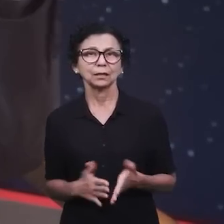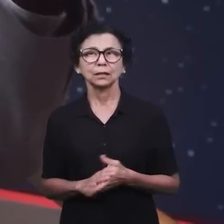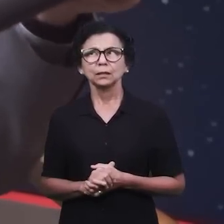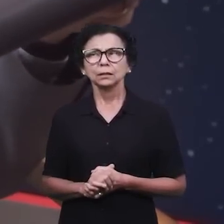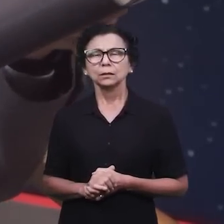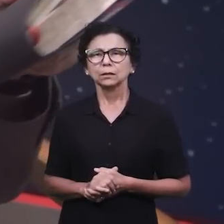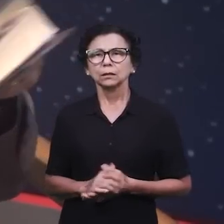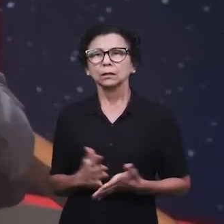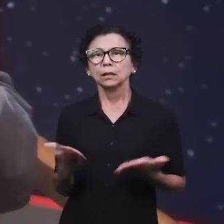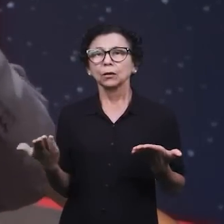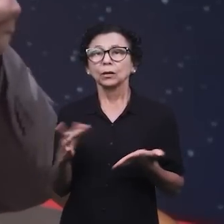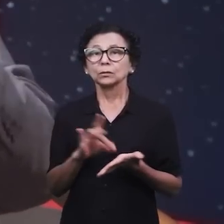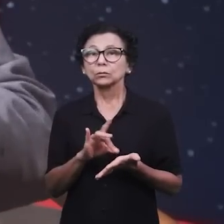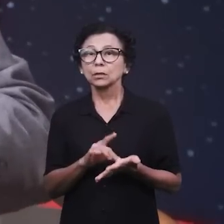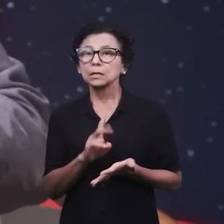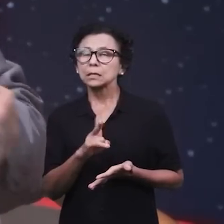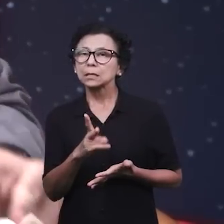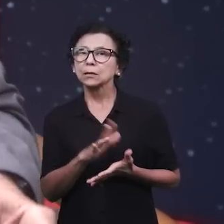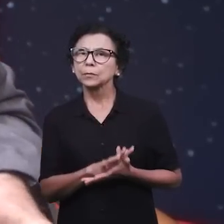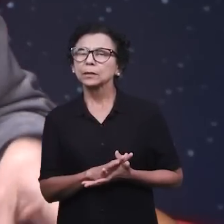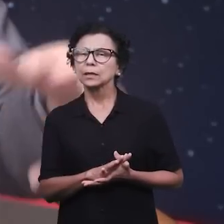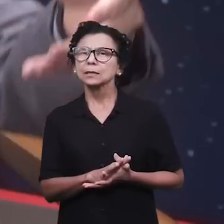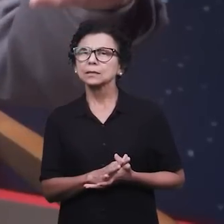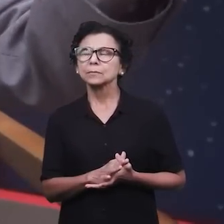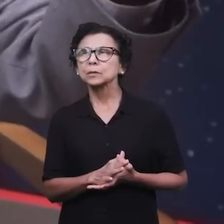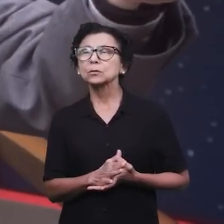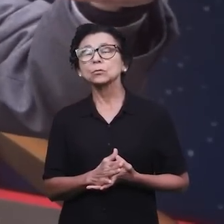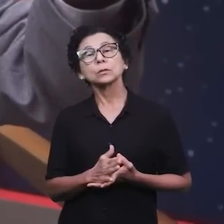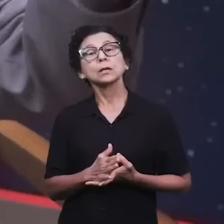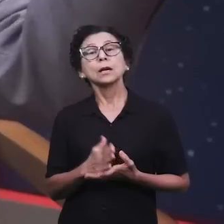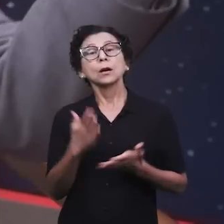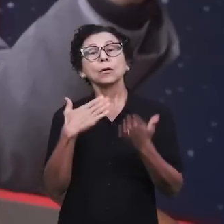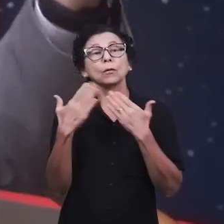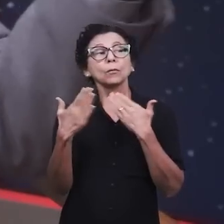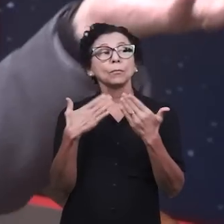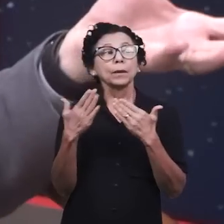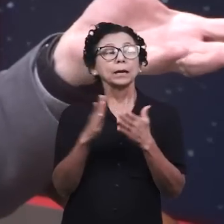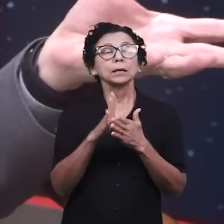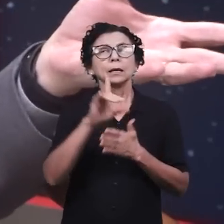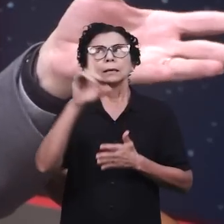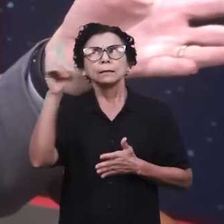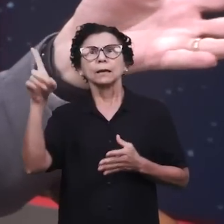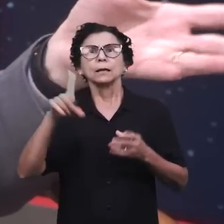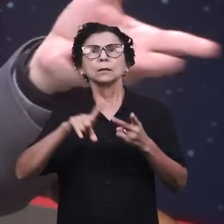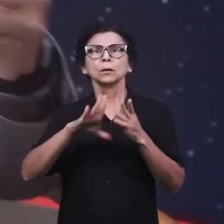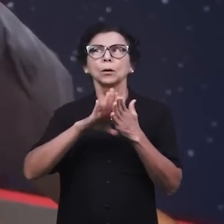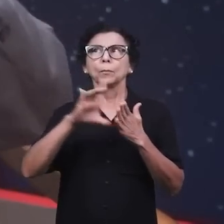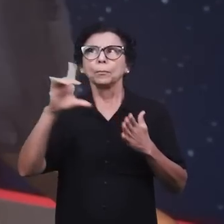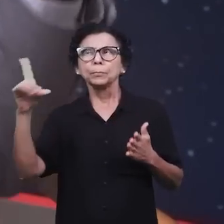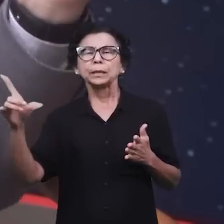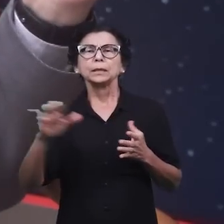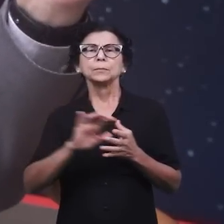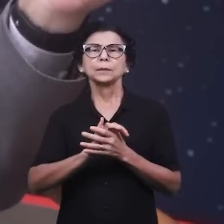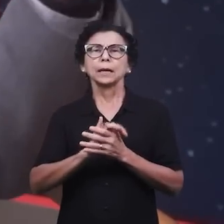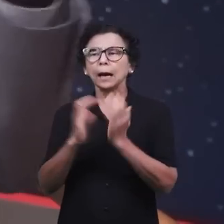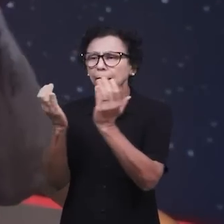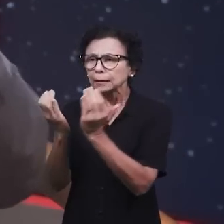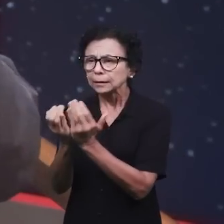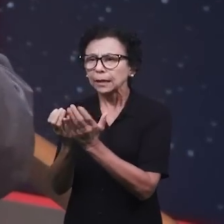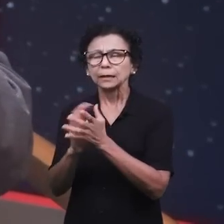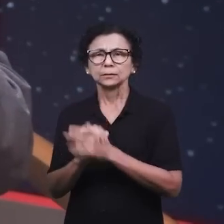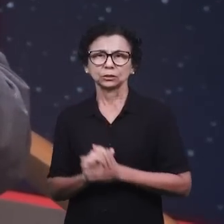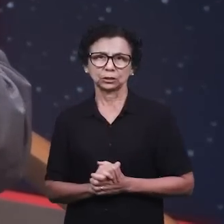palavra, ela é pregada, o Espírito Santo está agindo, a obra, ela é realizada. O Senhor, nós nunca